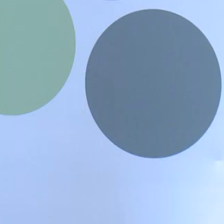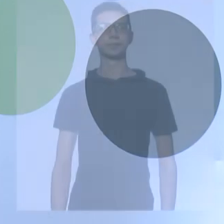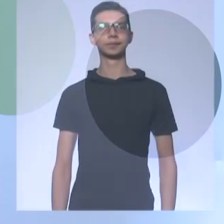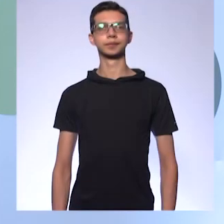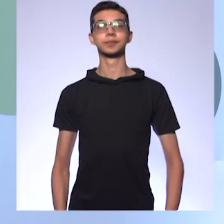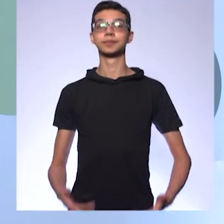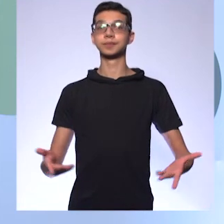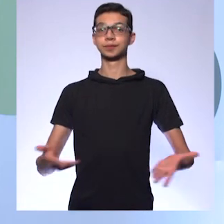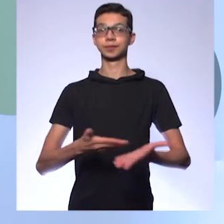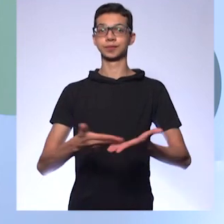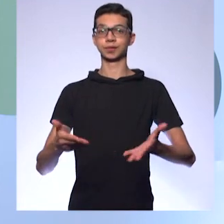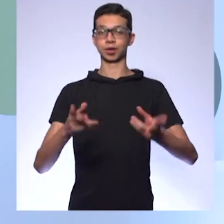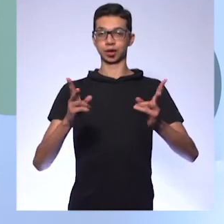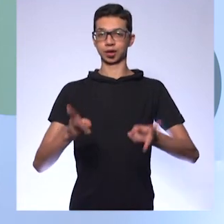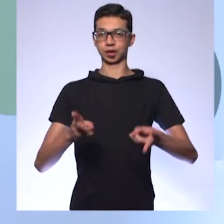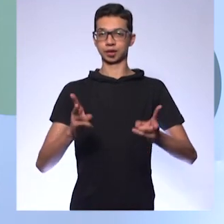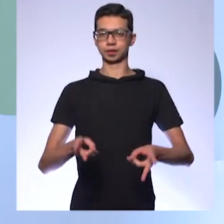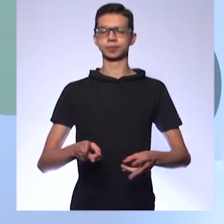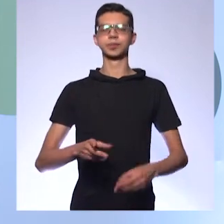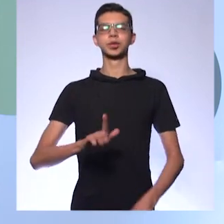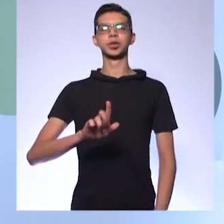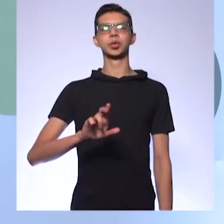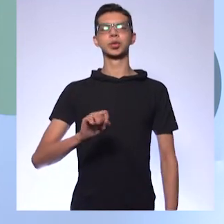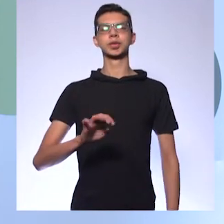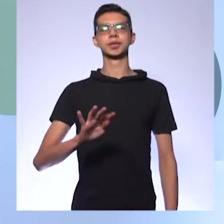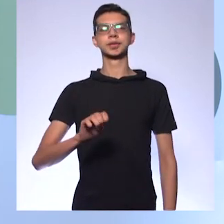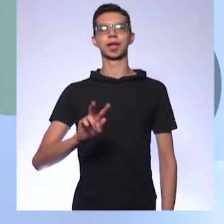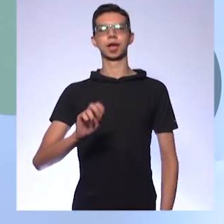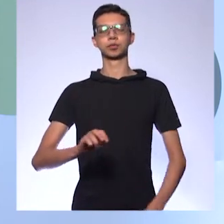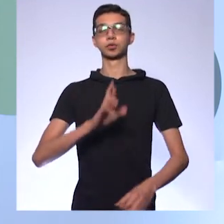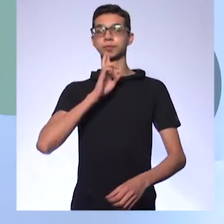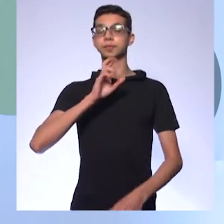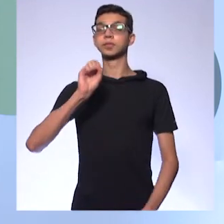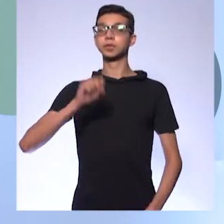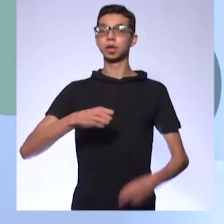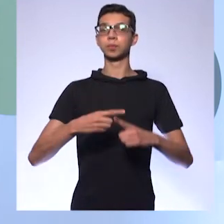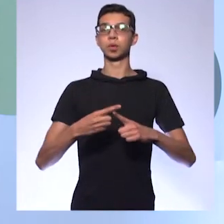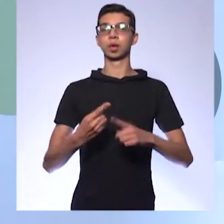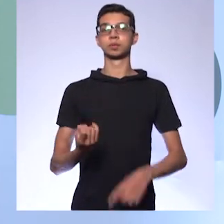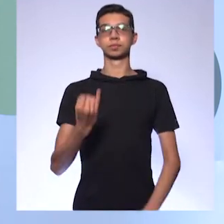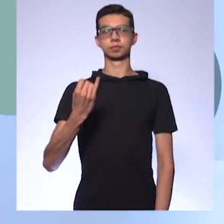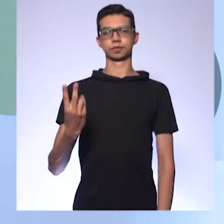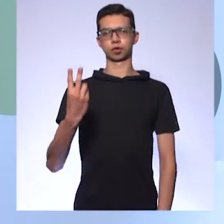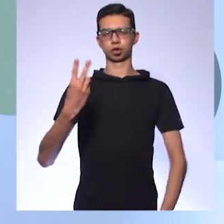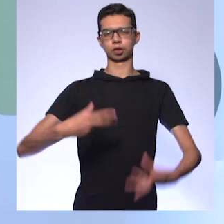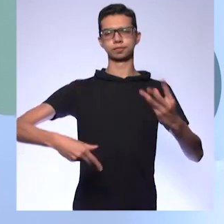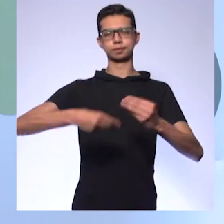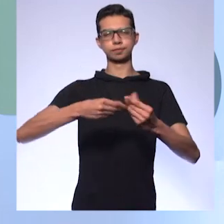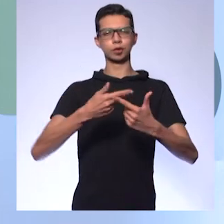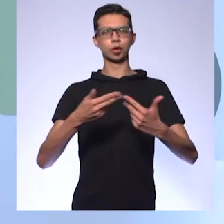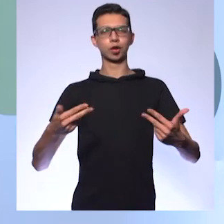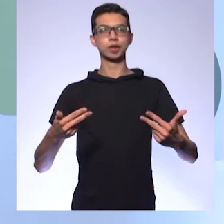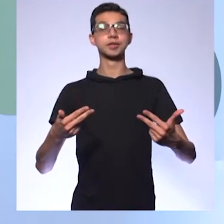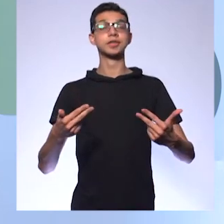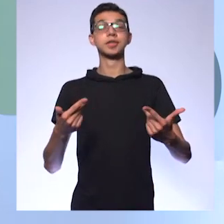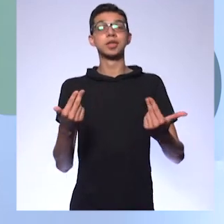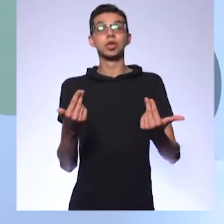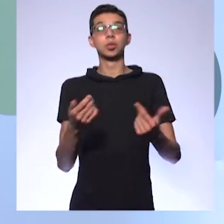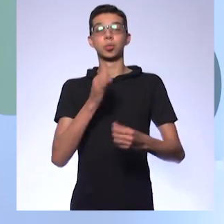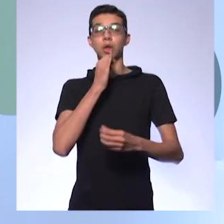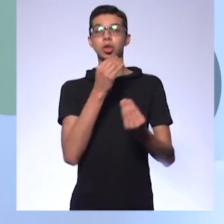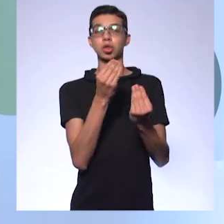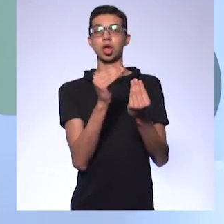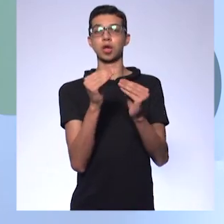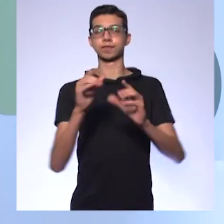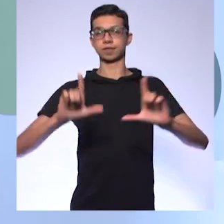E vamos lá, gente. O Gustavo respondeu sim, pois eles têm valores e uma jornada de trilhar igual às novelas de cavalaria.